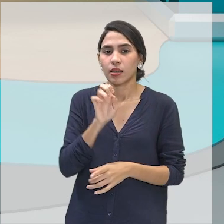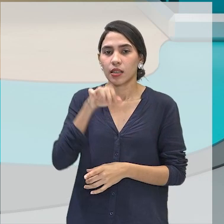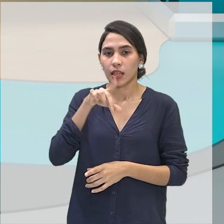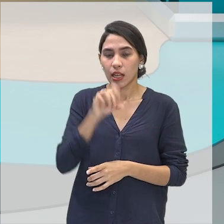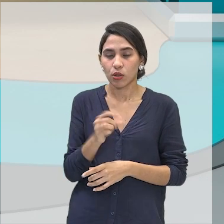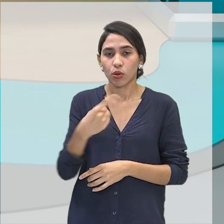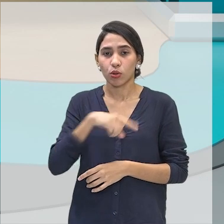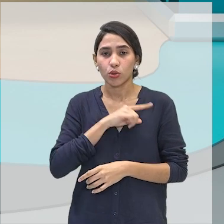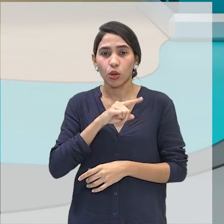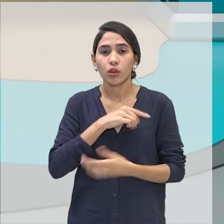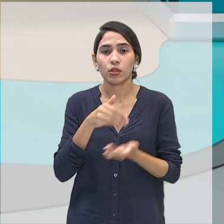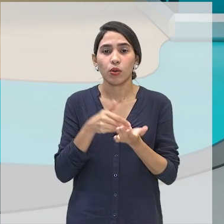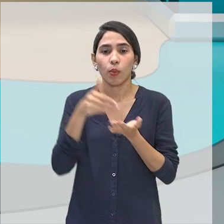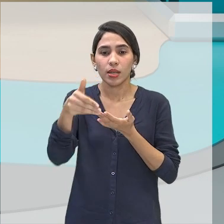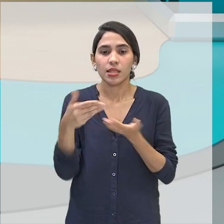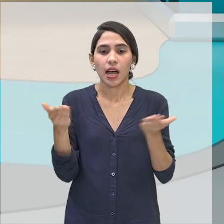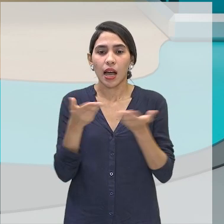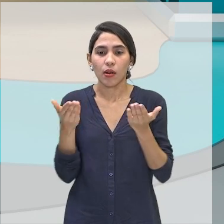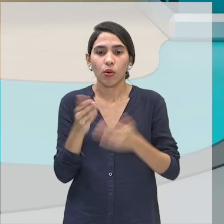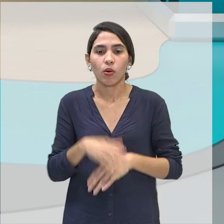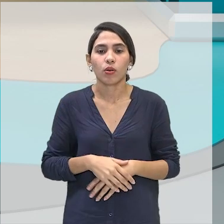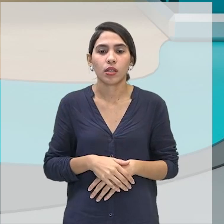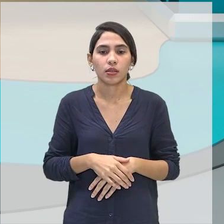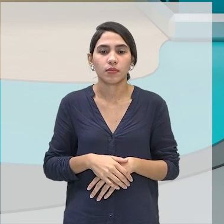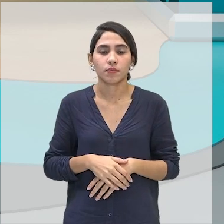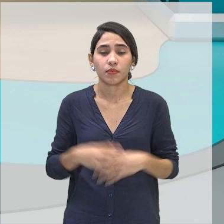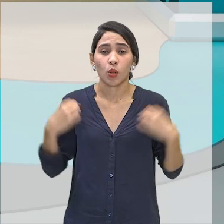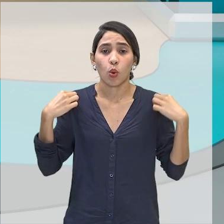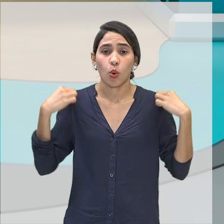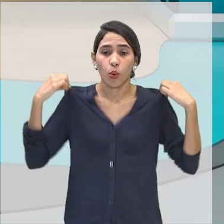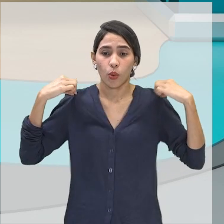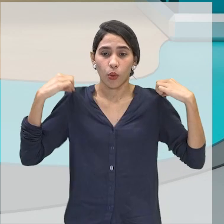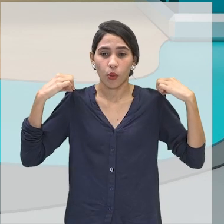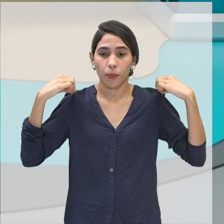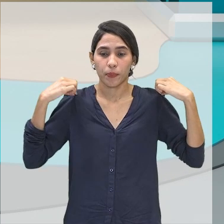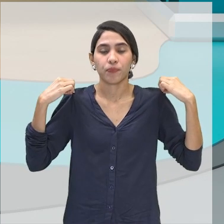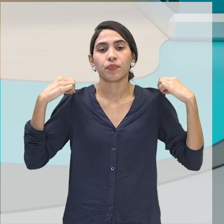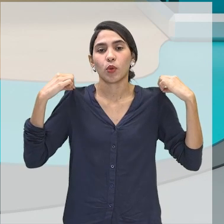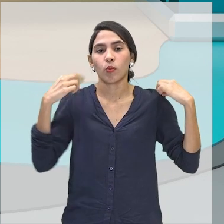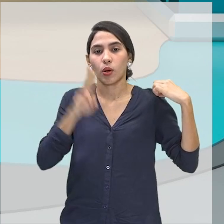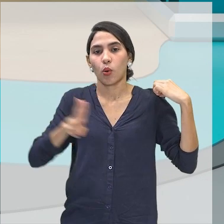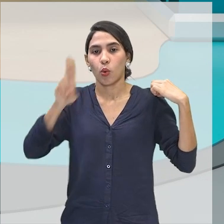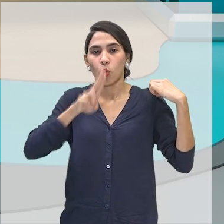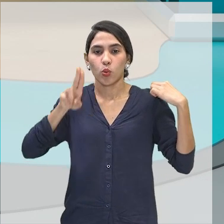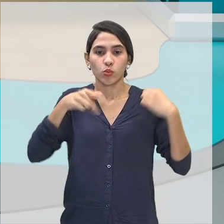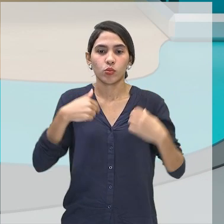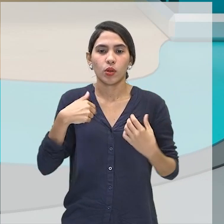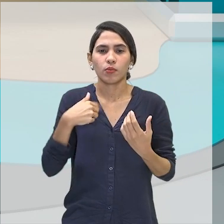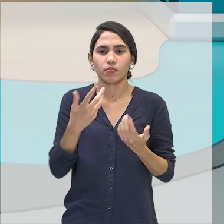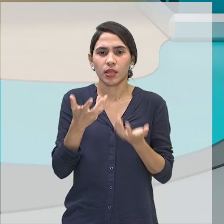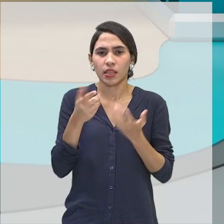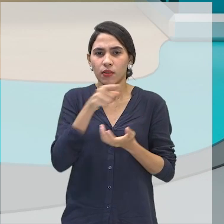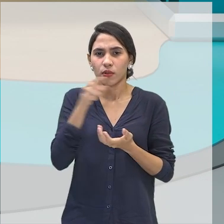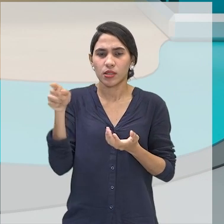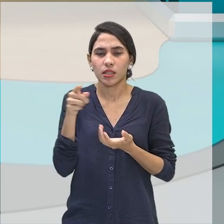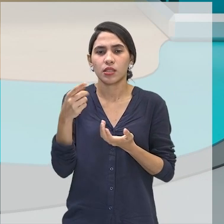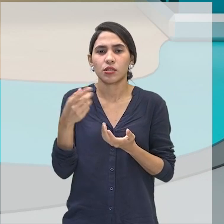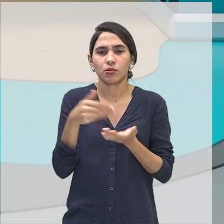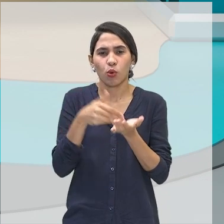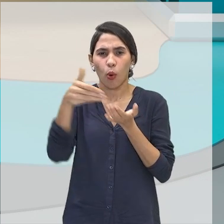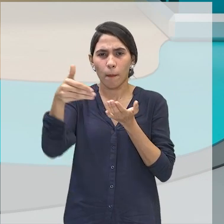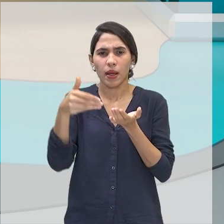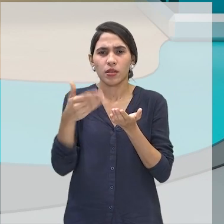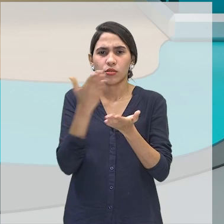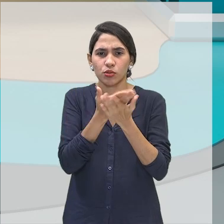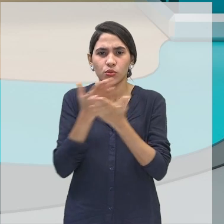nós vamos começar ali pela vestimenta que eles utilizam. Eu pedi para que vocês observassem lá no início os